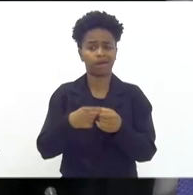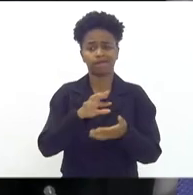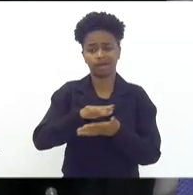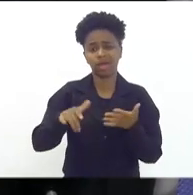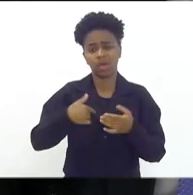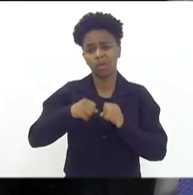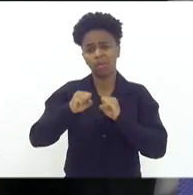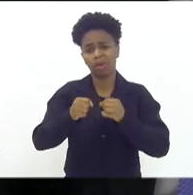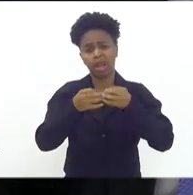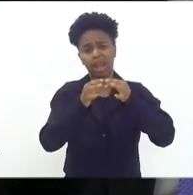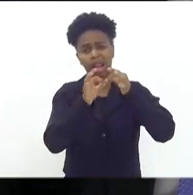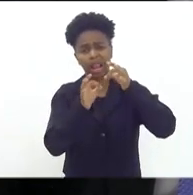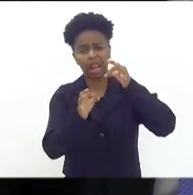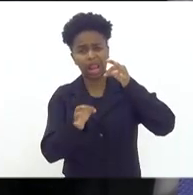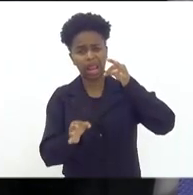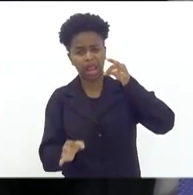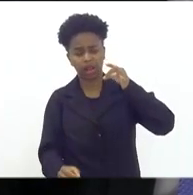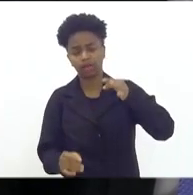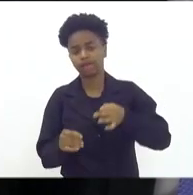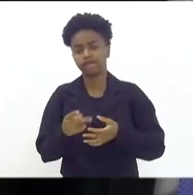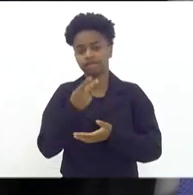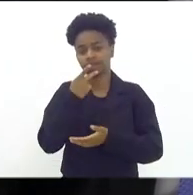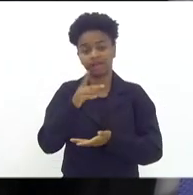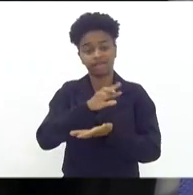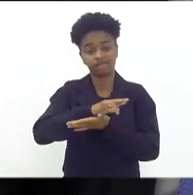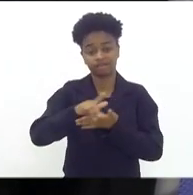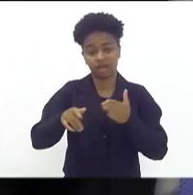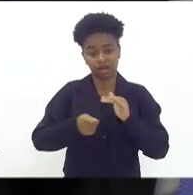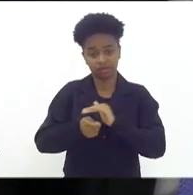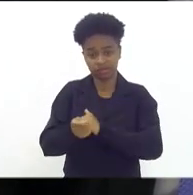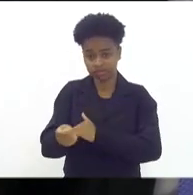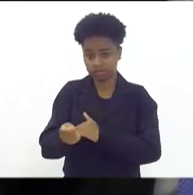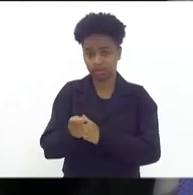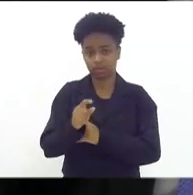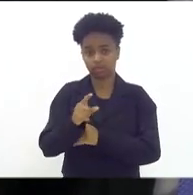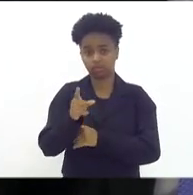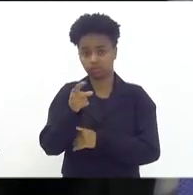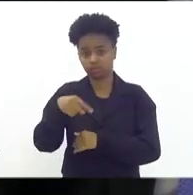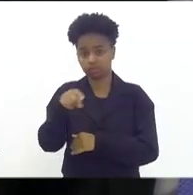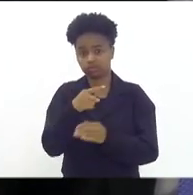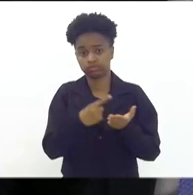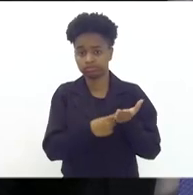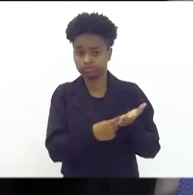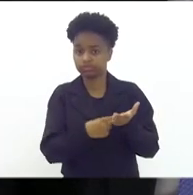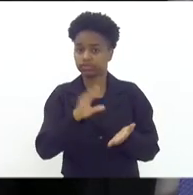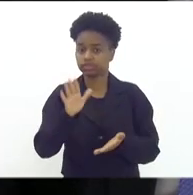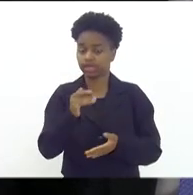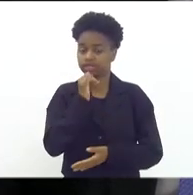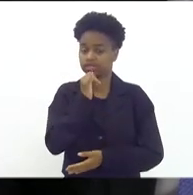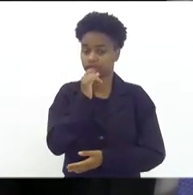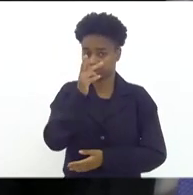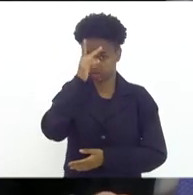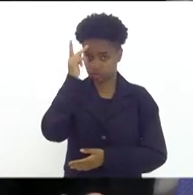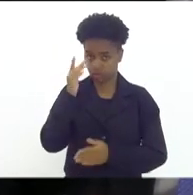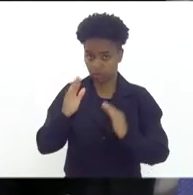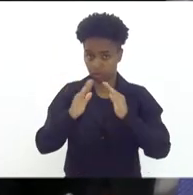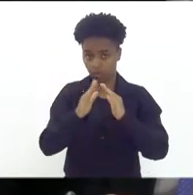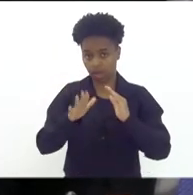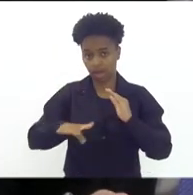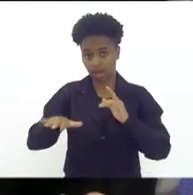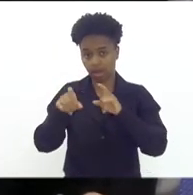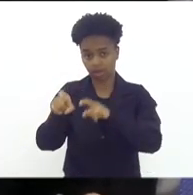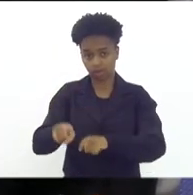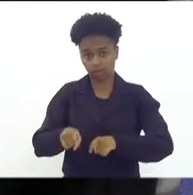aqui uma série de investimentos que estavam previstos por exemplo os moradores da zona rural de São